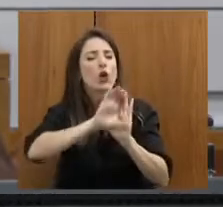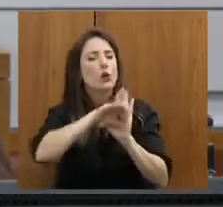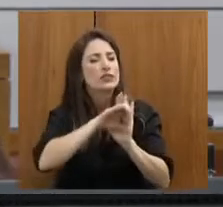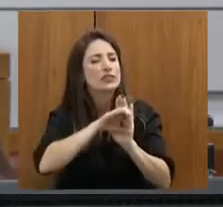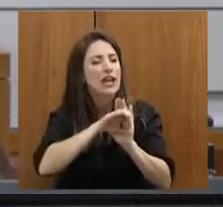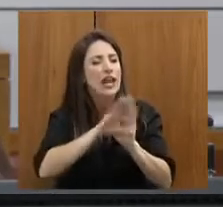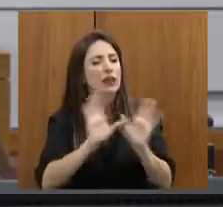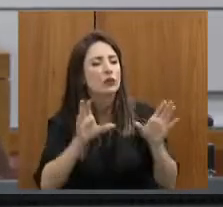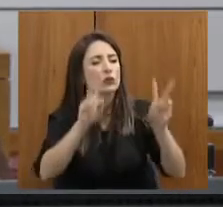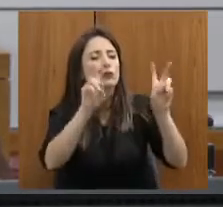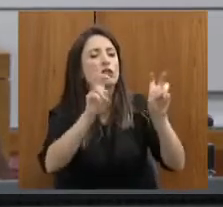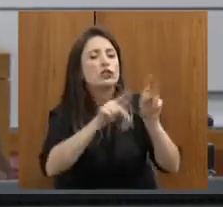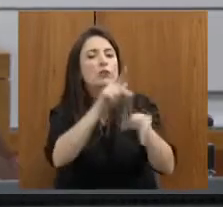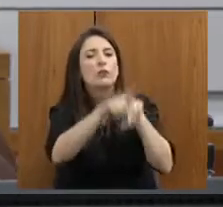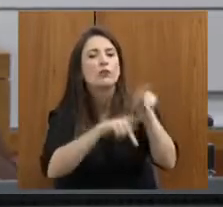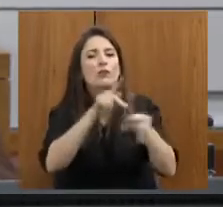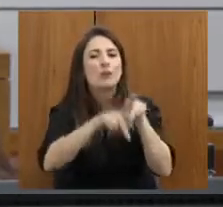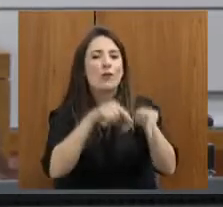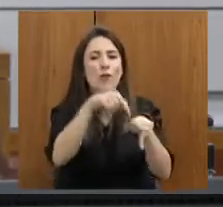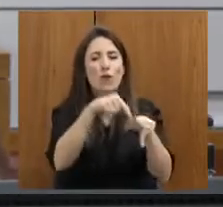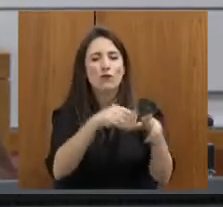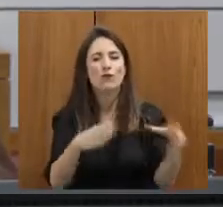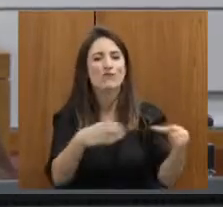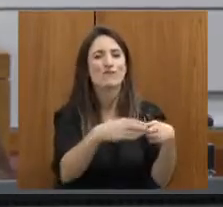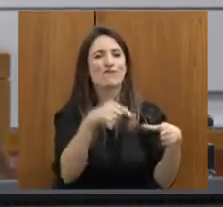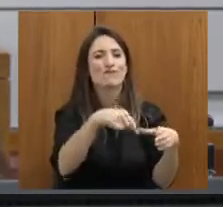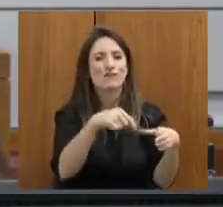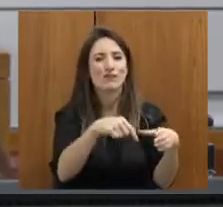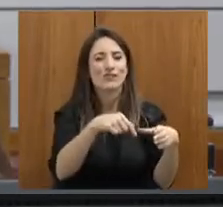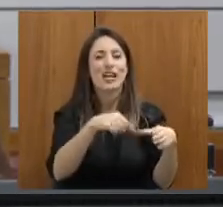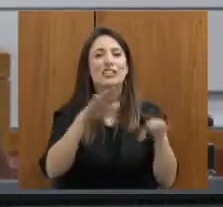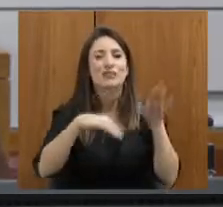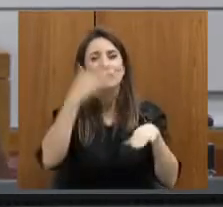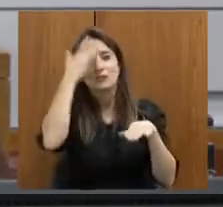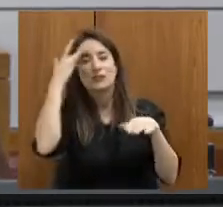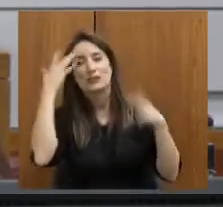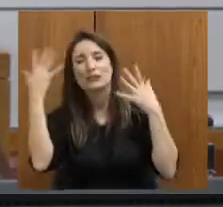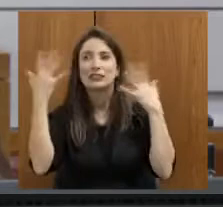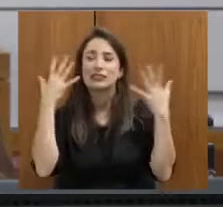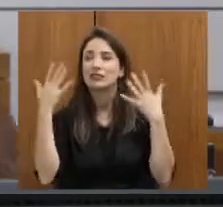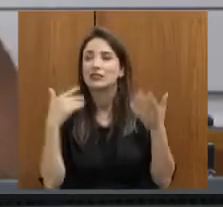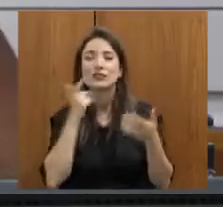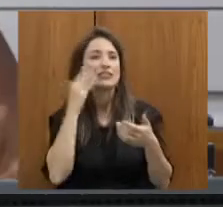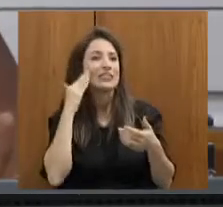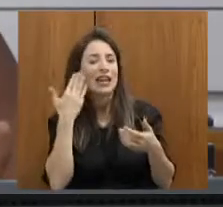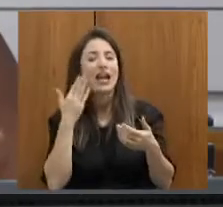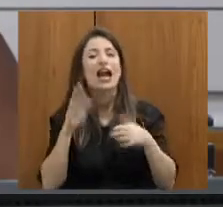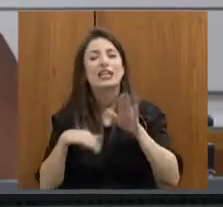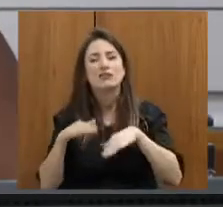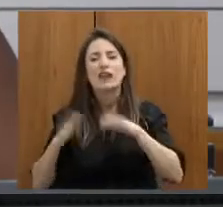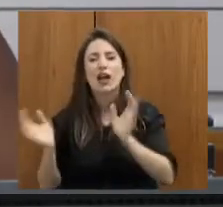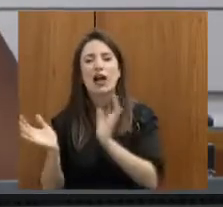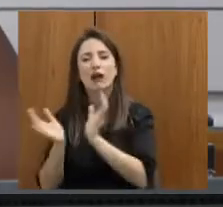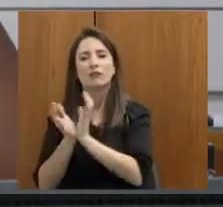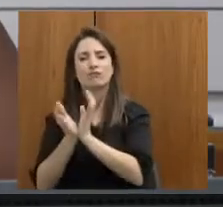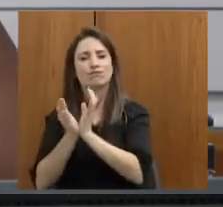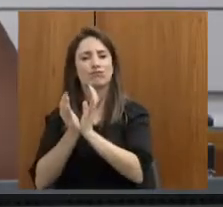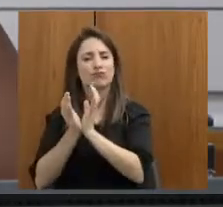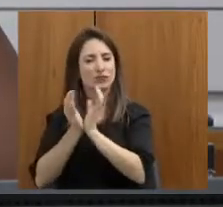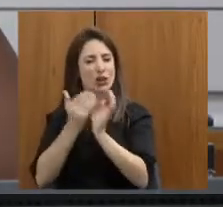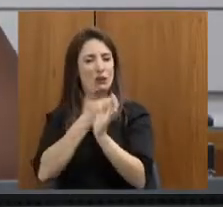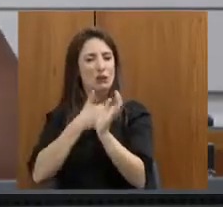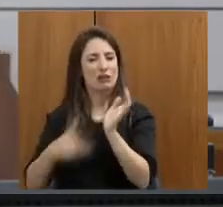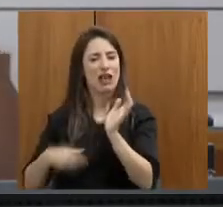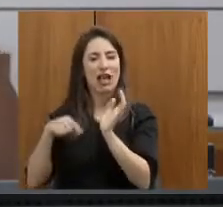que está com alô para as nossas cabeças que faz que algumas autoridades tradicionais fala assim não você me tirou da qualidade de